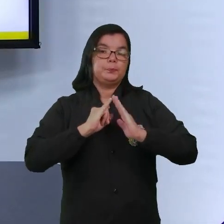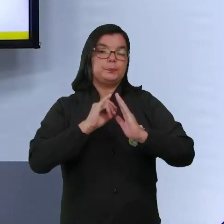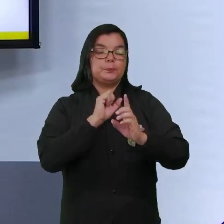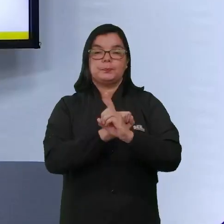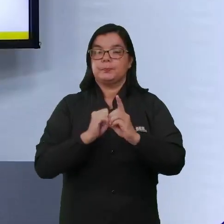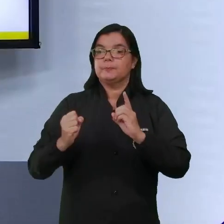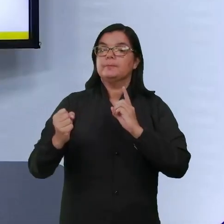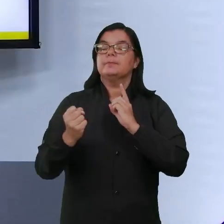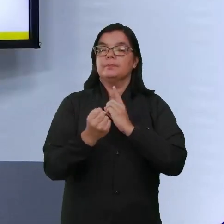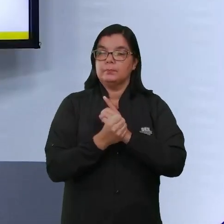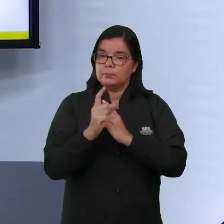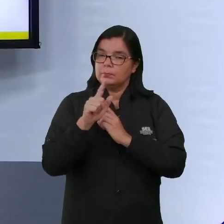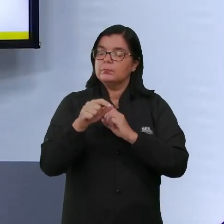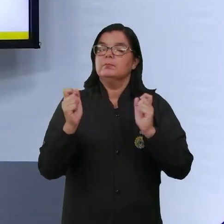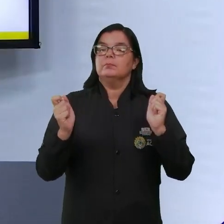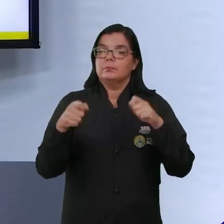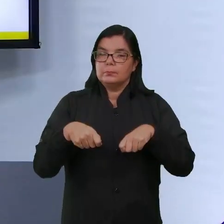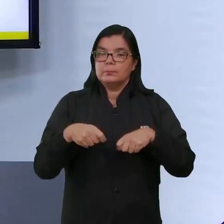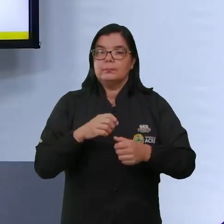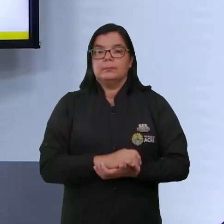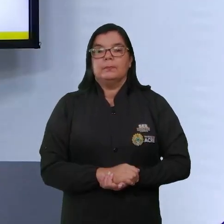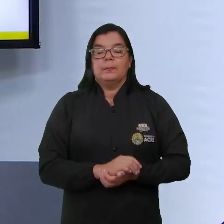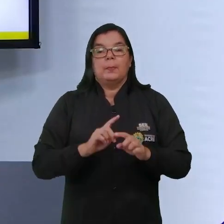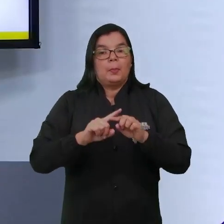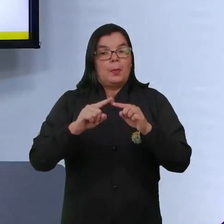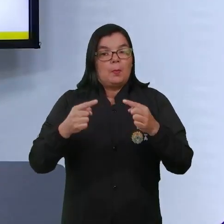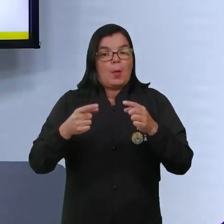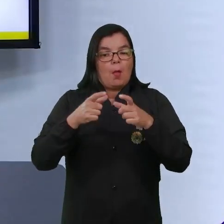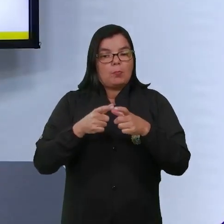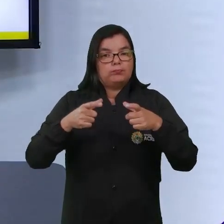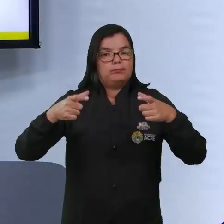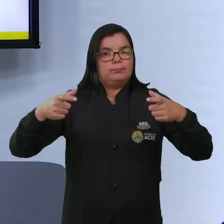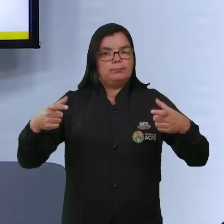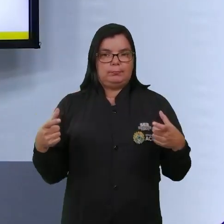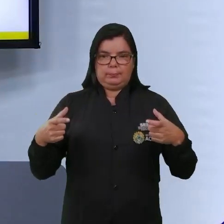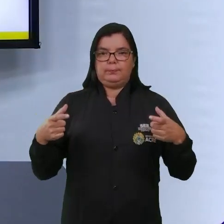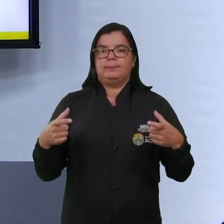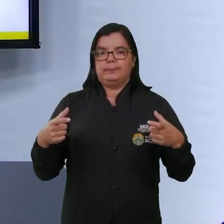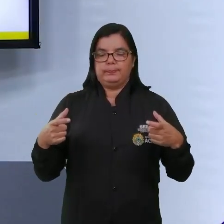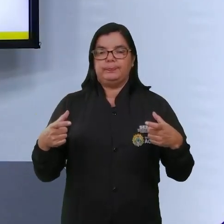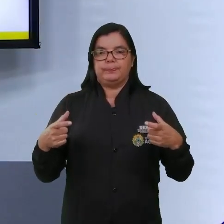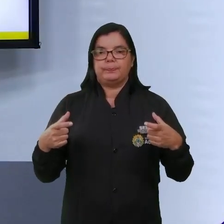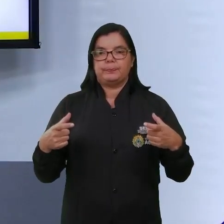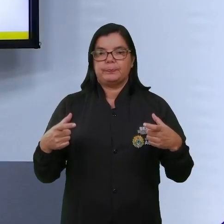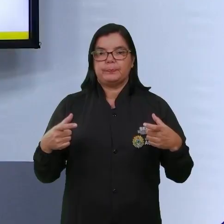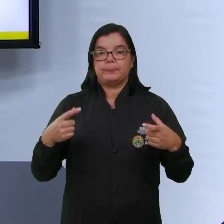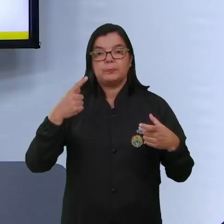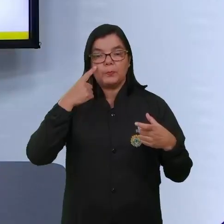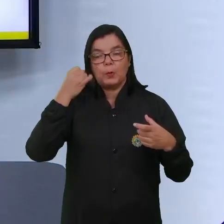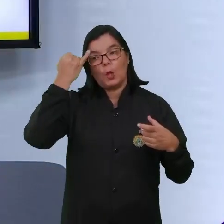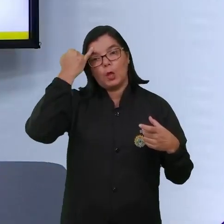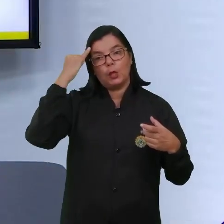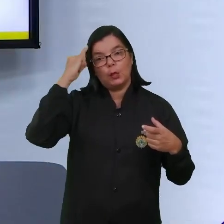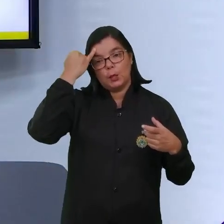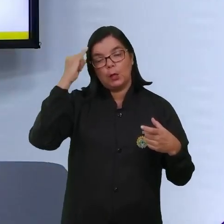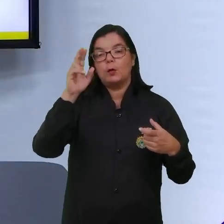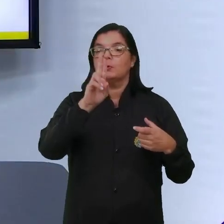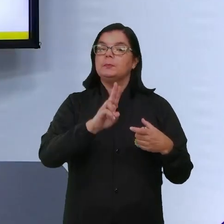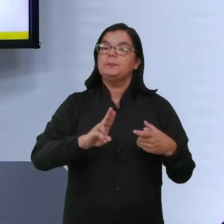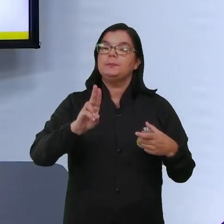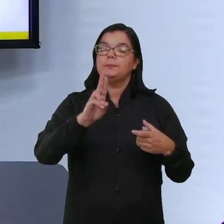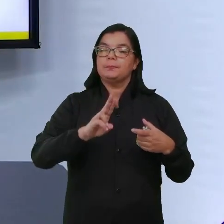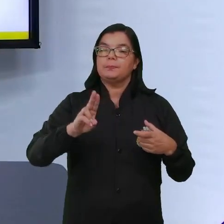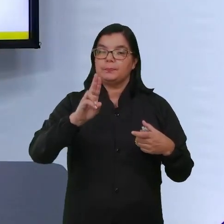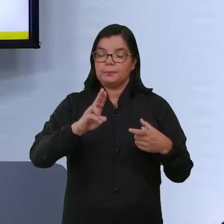sociais, isso é possível ser feito, mas eu amplifico uma determinada ideologia com a